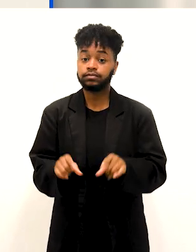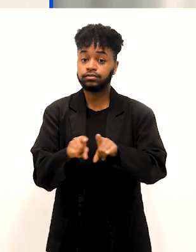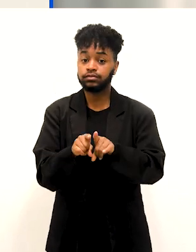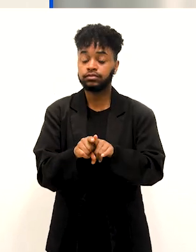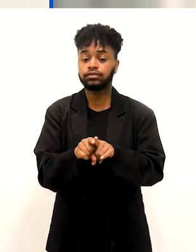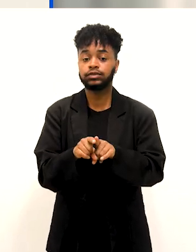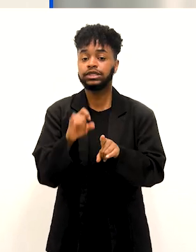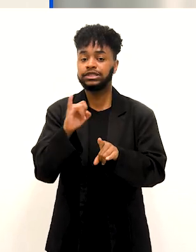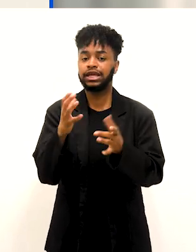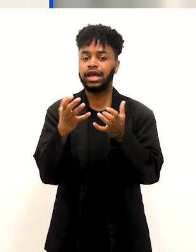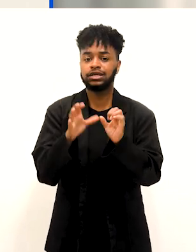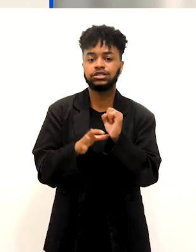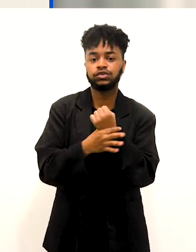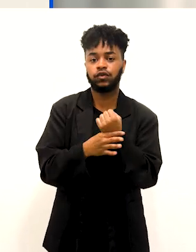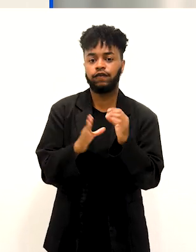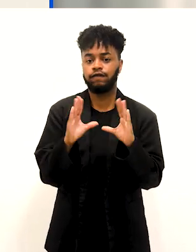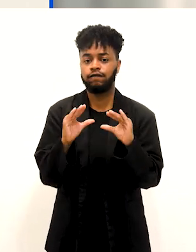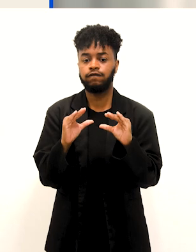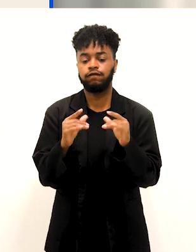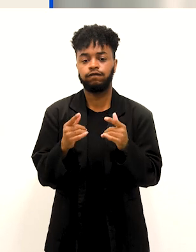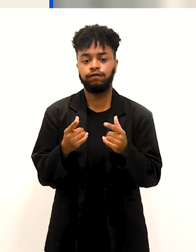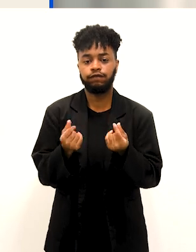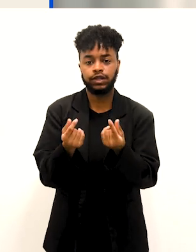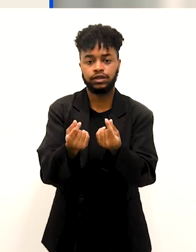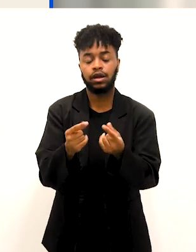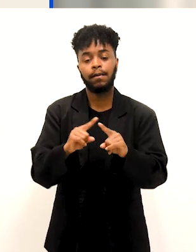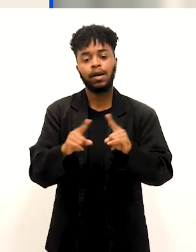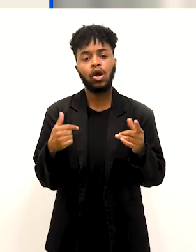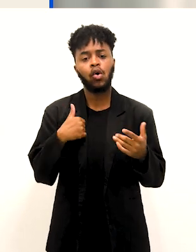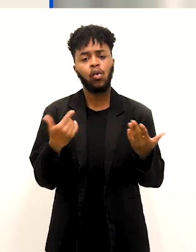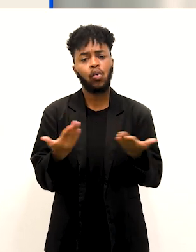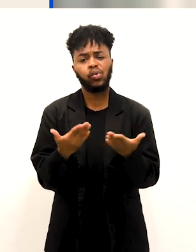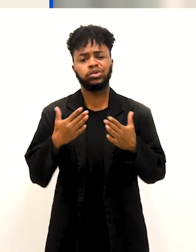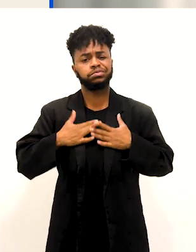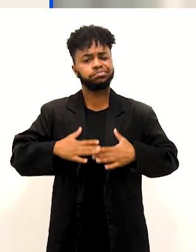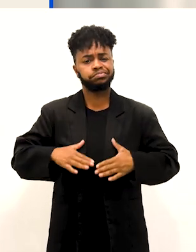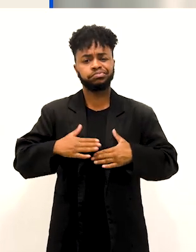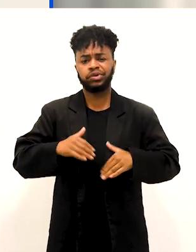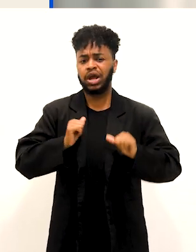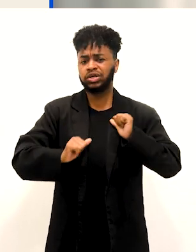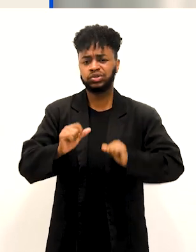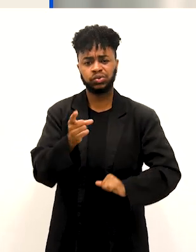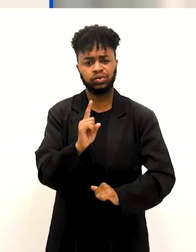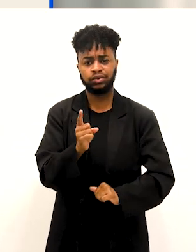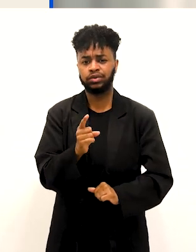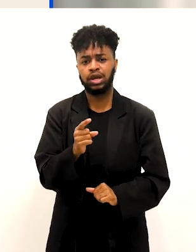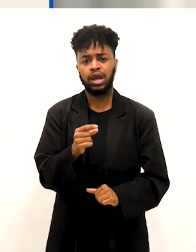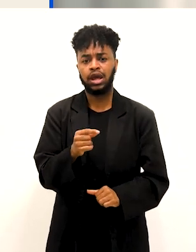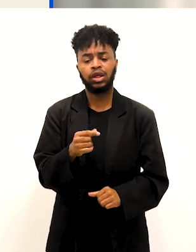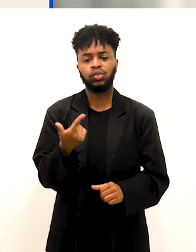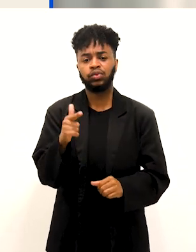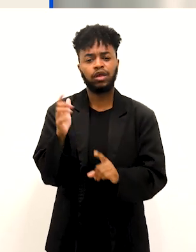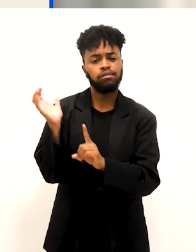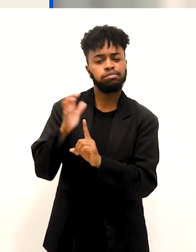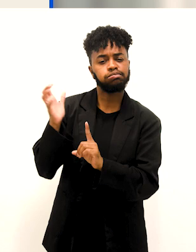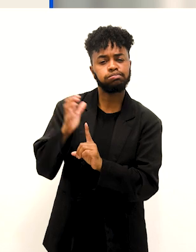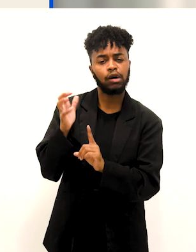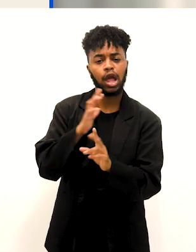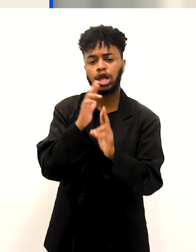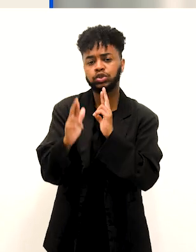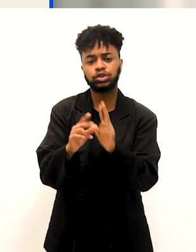para ter essa segurança financeira futura. Mas hoje é mais tranquilo, menos ansioso, menos pressão por